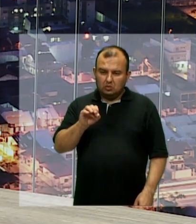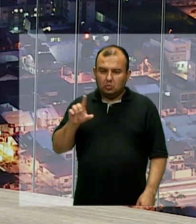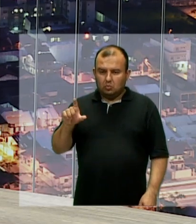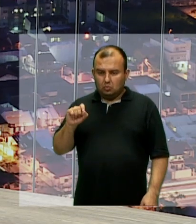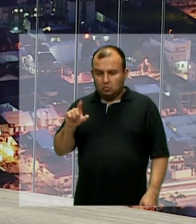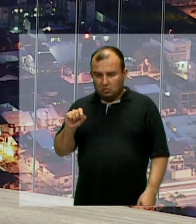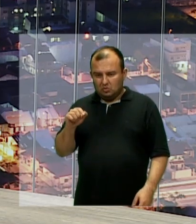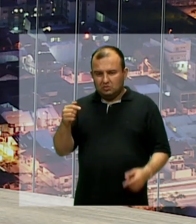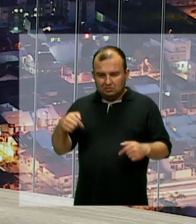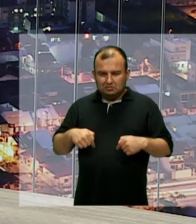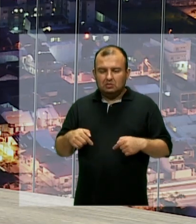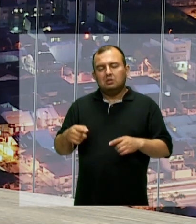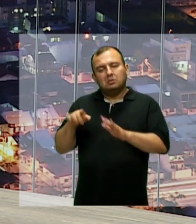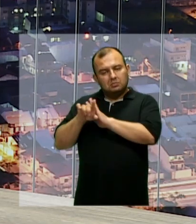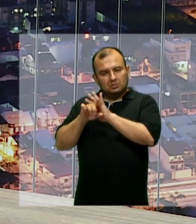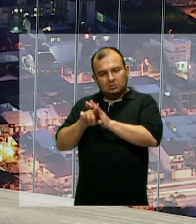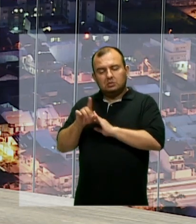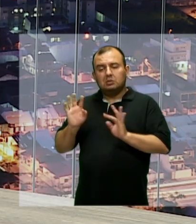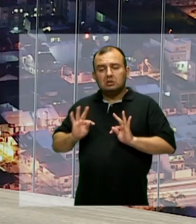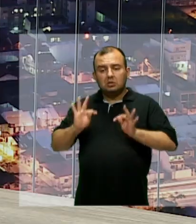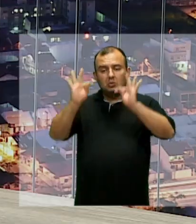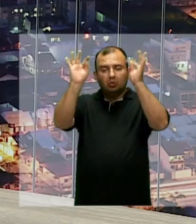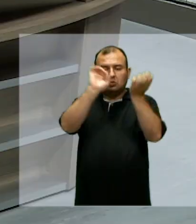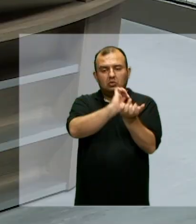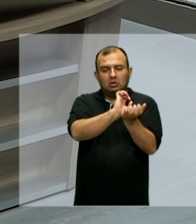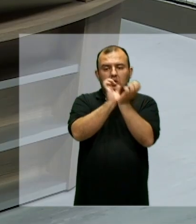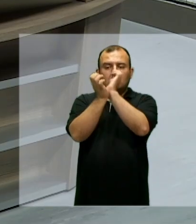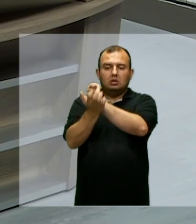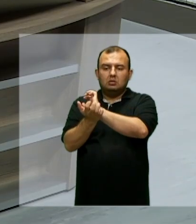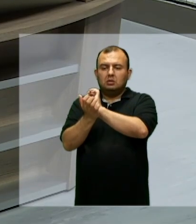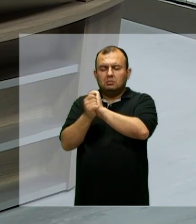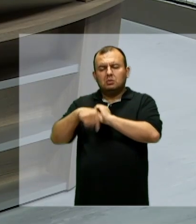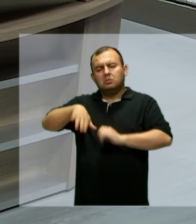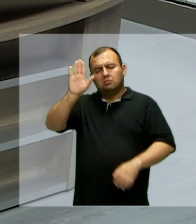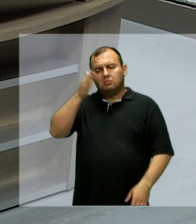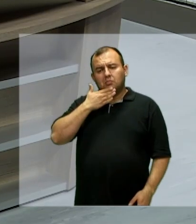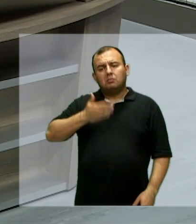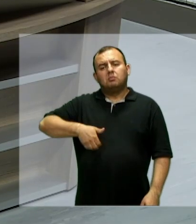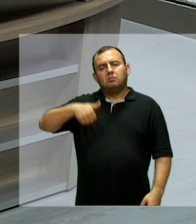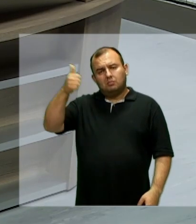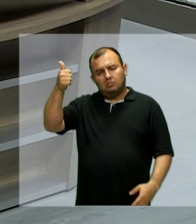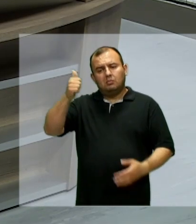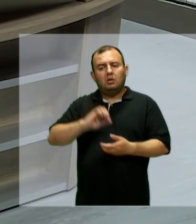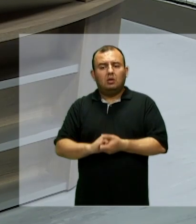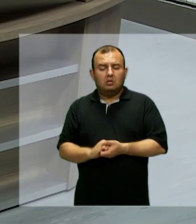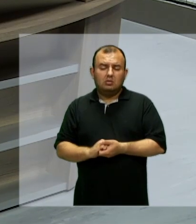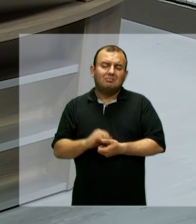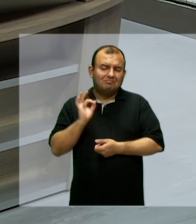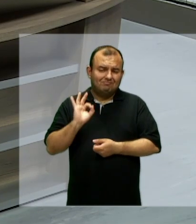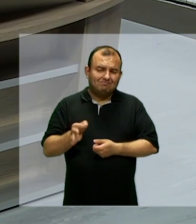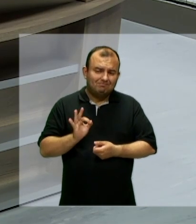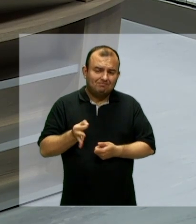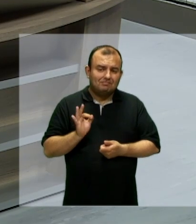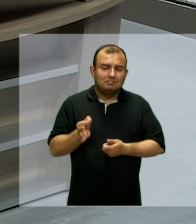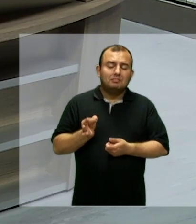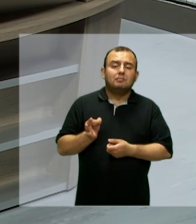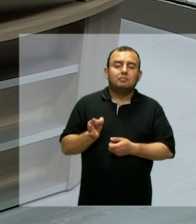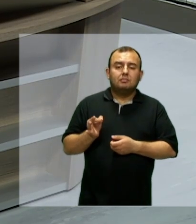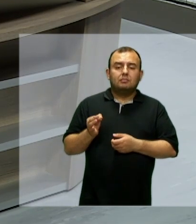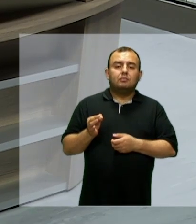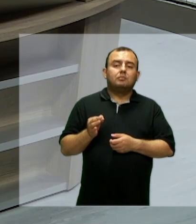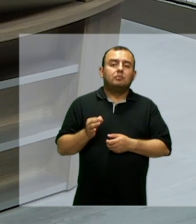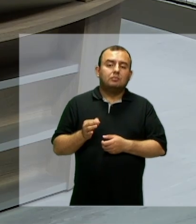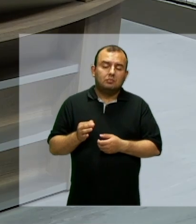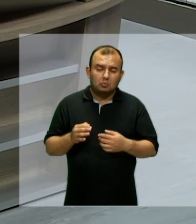e tratamentos e equipamentos mais eficazes, né? Com certeza. No colo